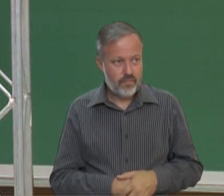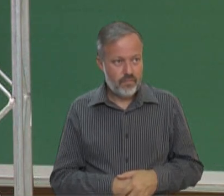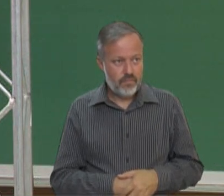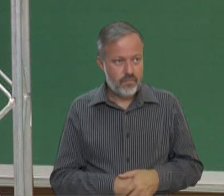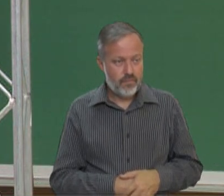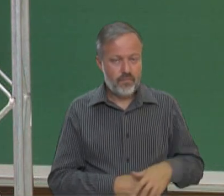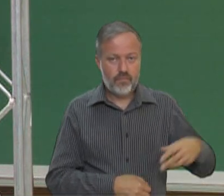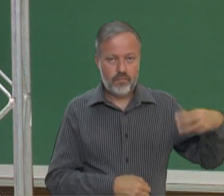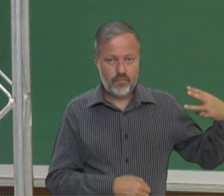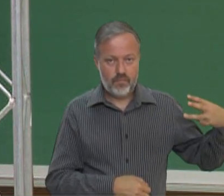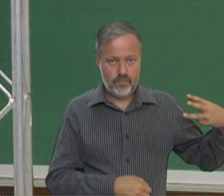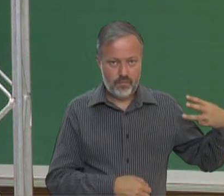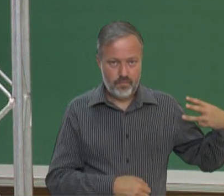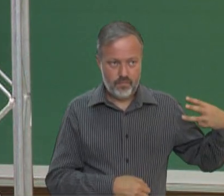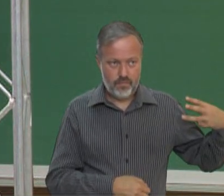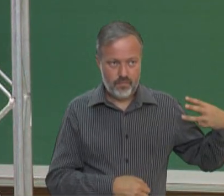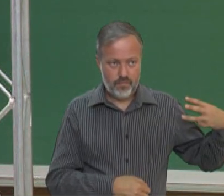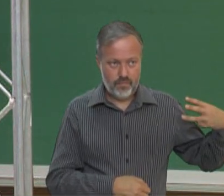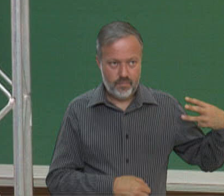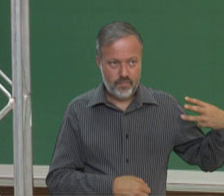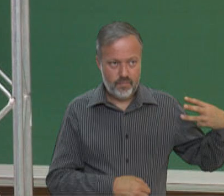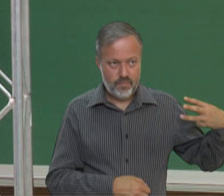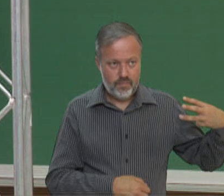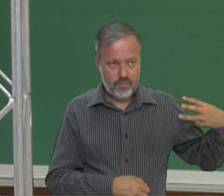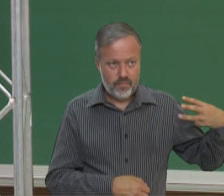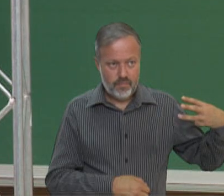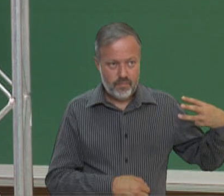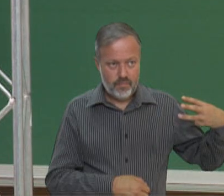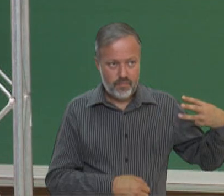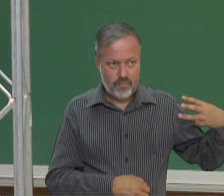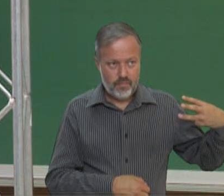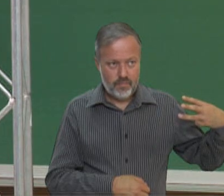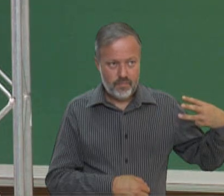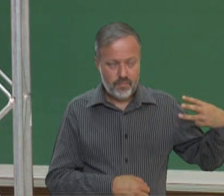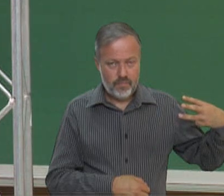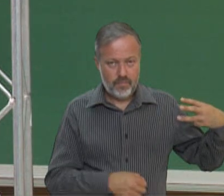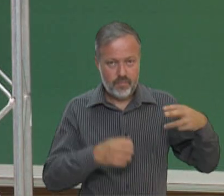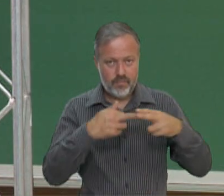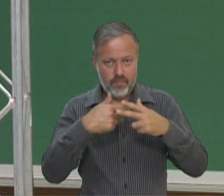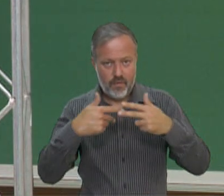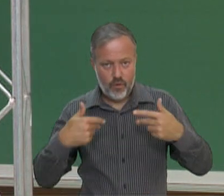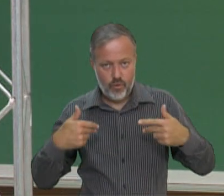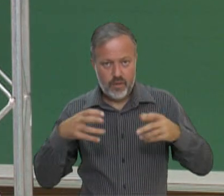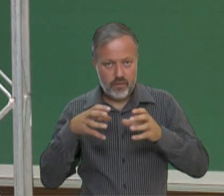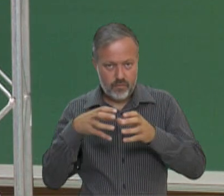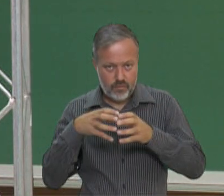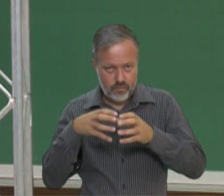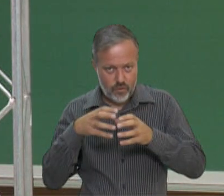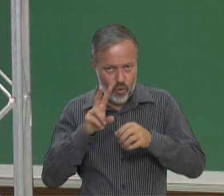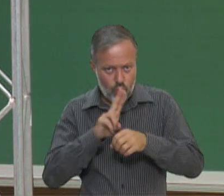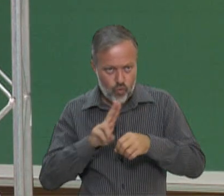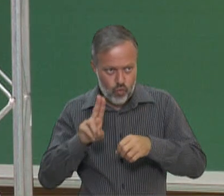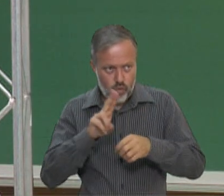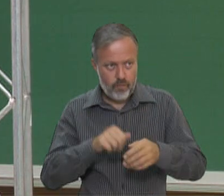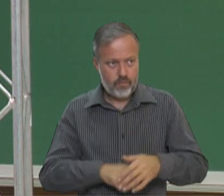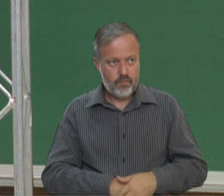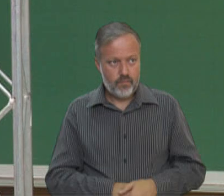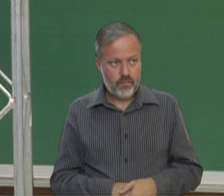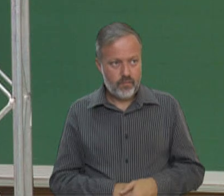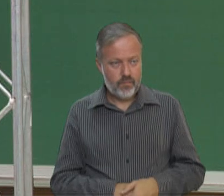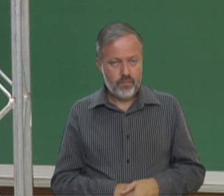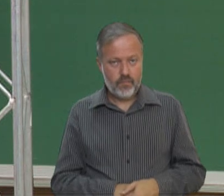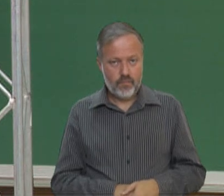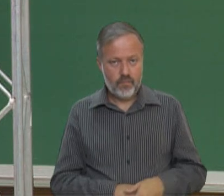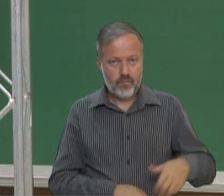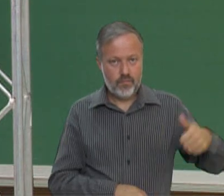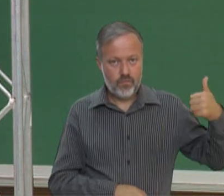Equipamento, equipo. Então, equipamento é equipo, sempre, 3. E profissional